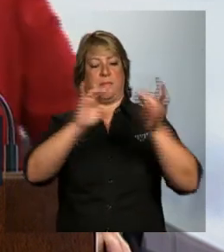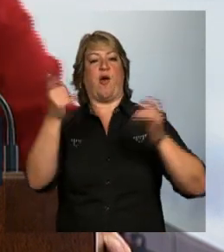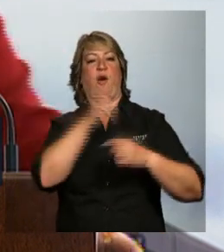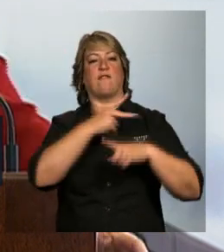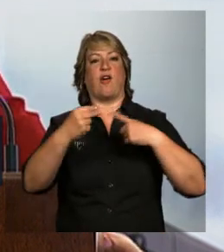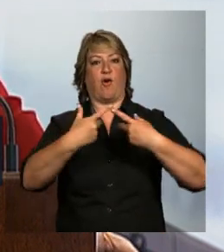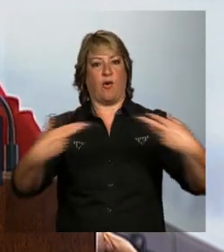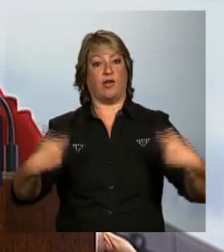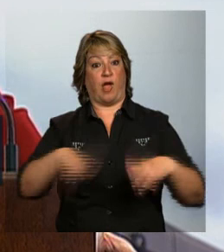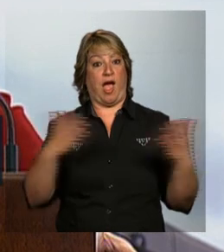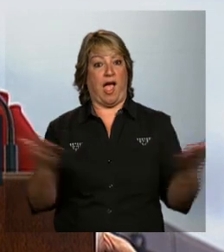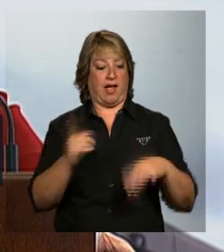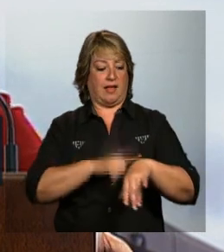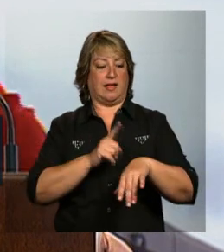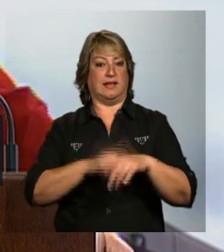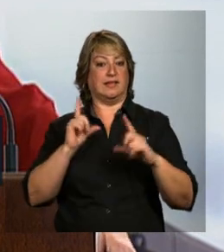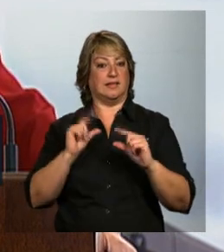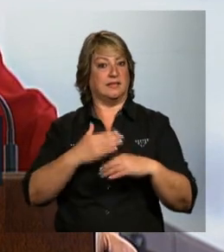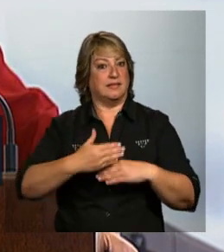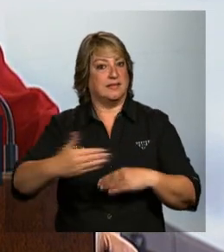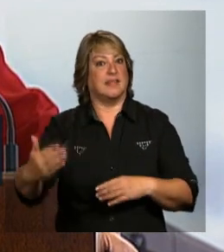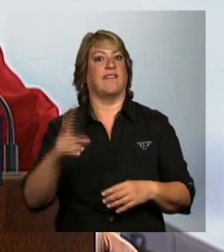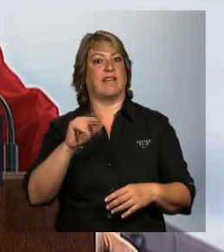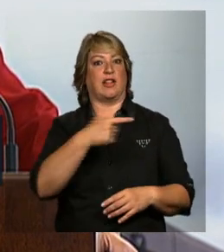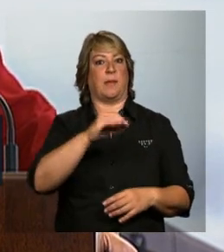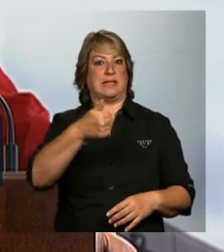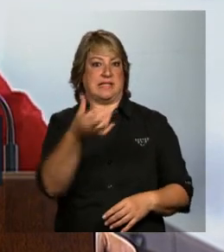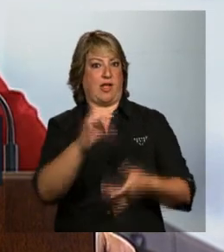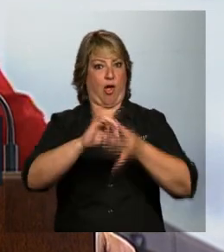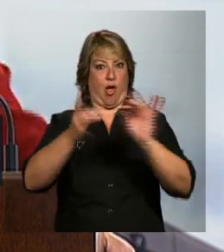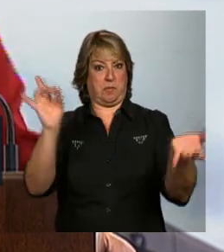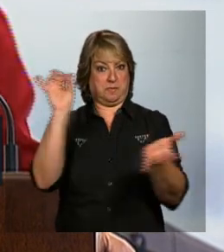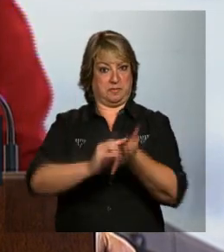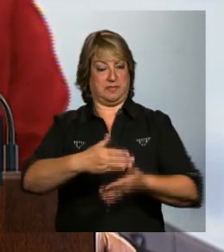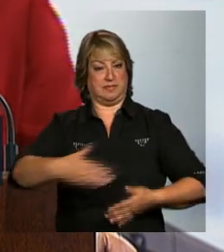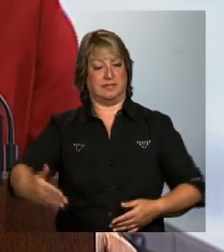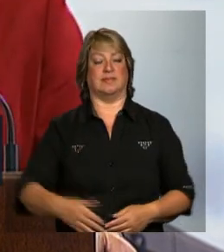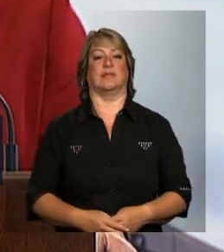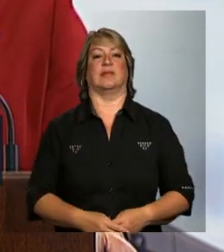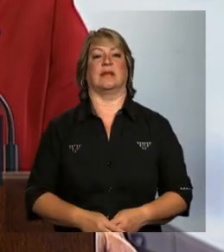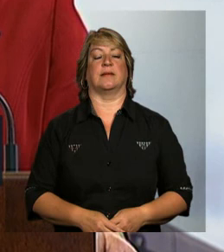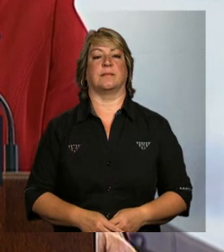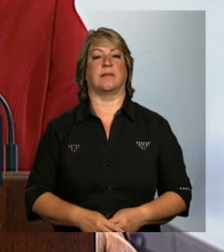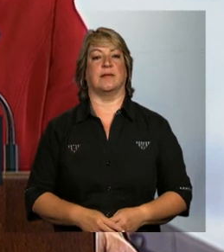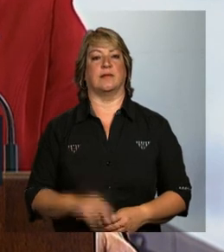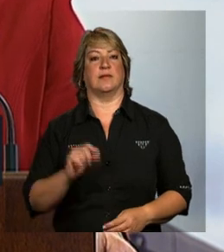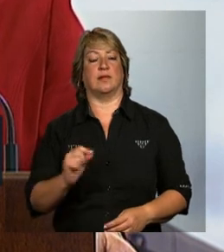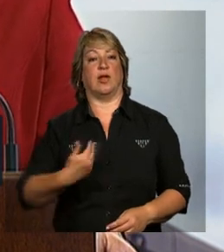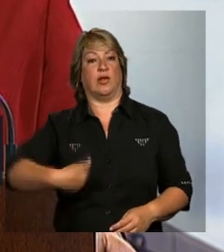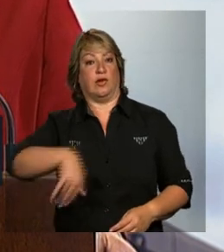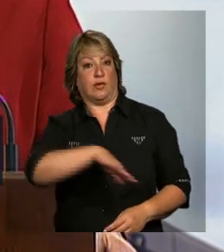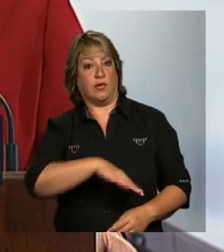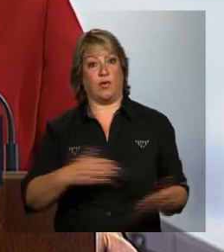estamos em contagem regressiva para os jogos de 2016 a nossa Hoje